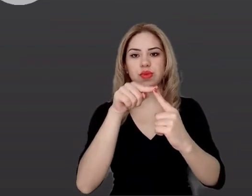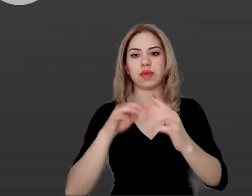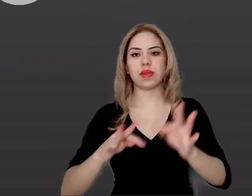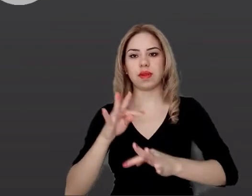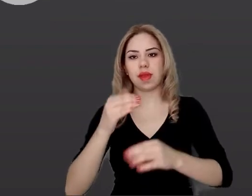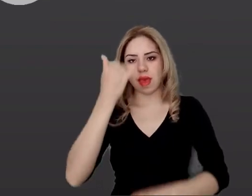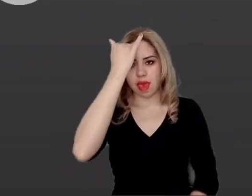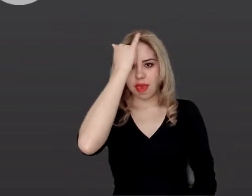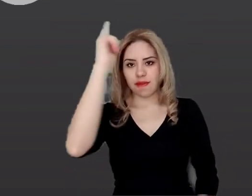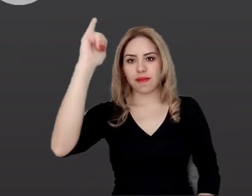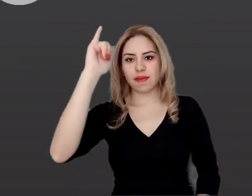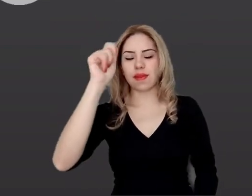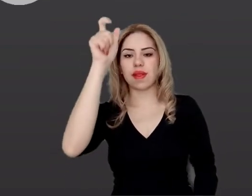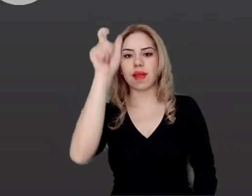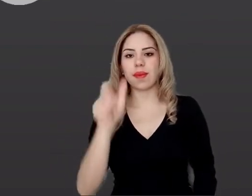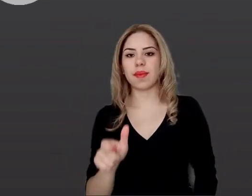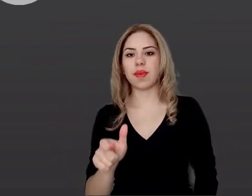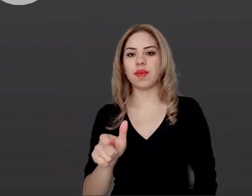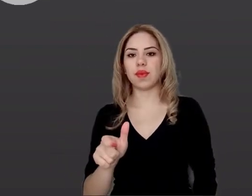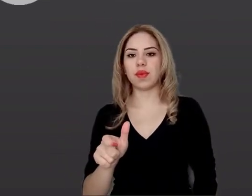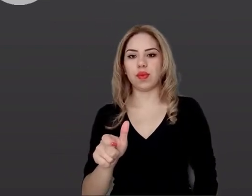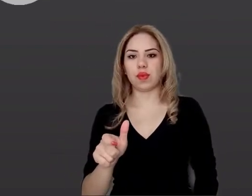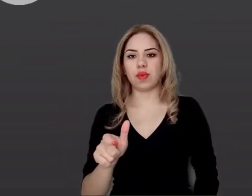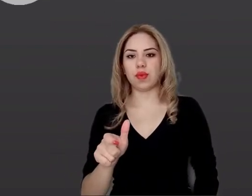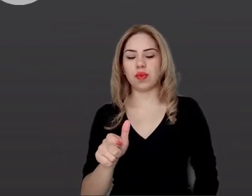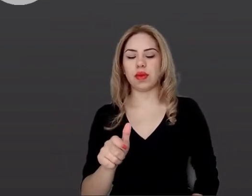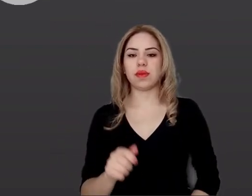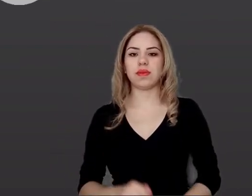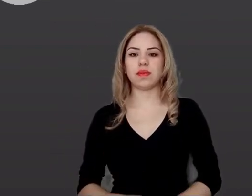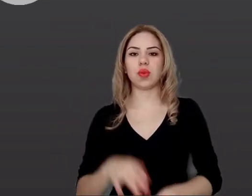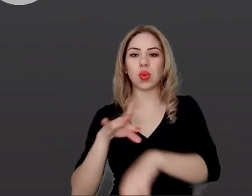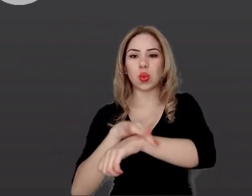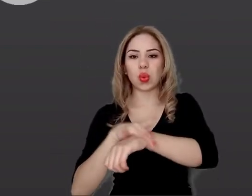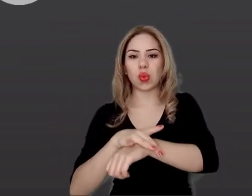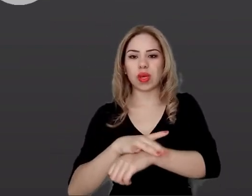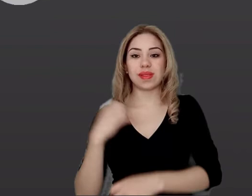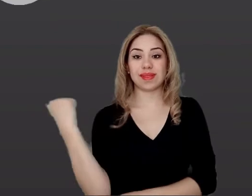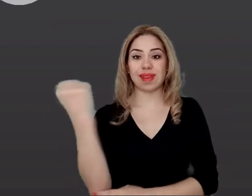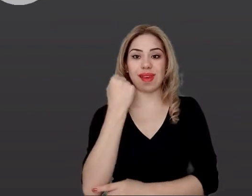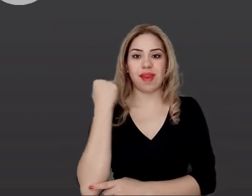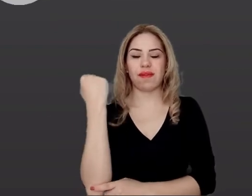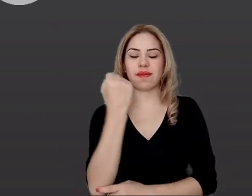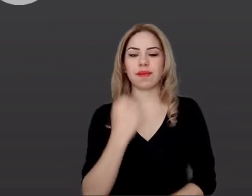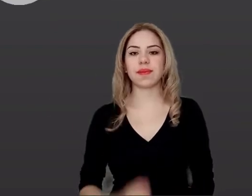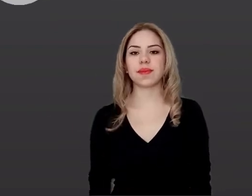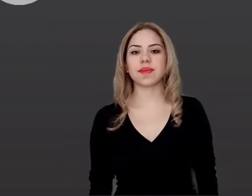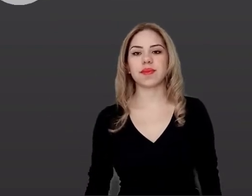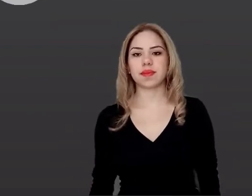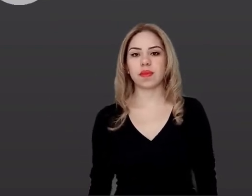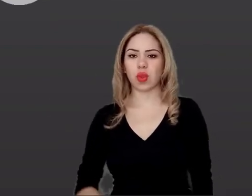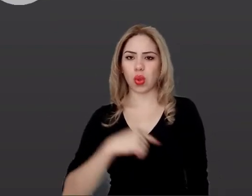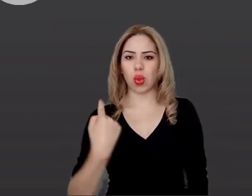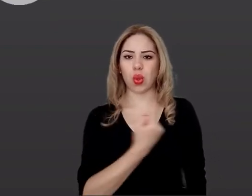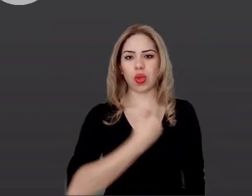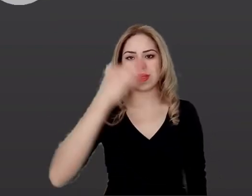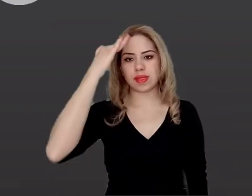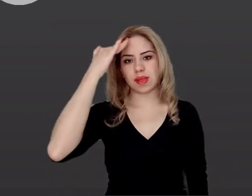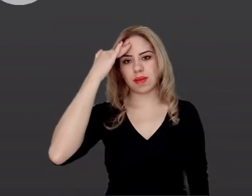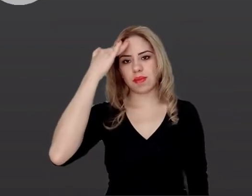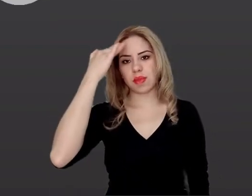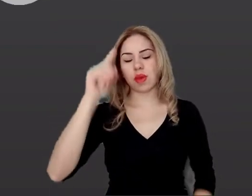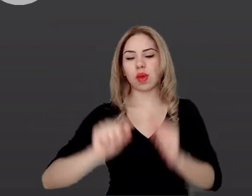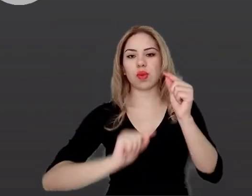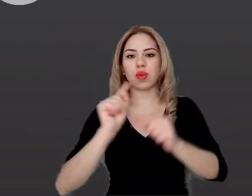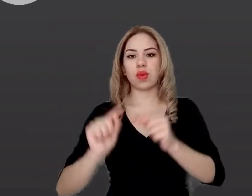para evitar que o paciente evolua para uma doença renal crônica. Muitos de nós sabemos que